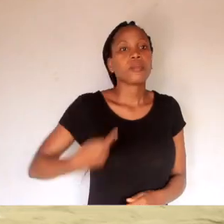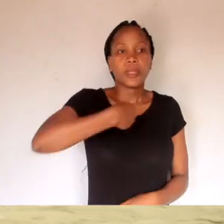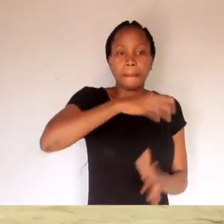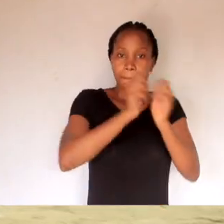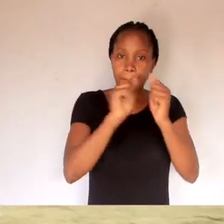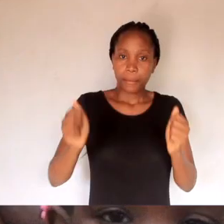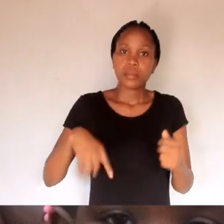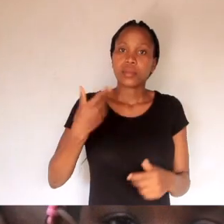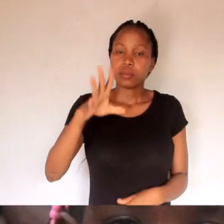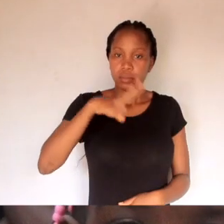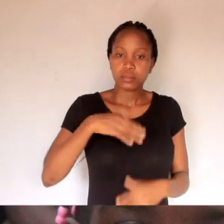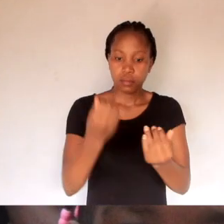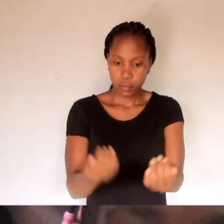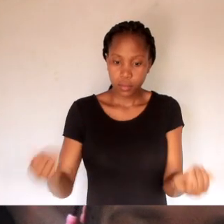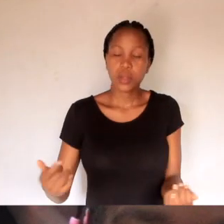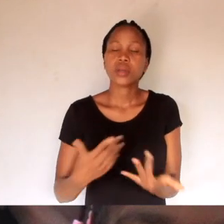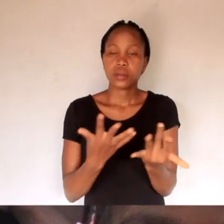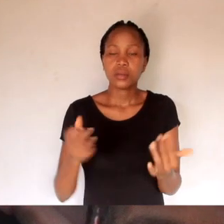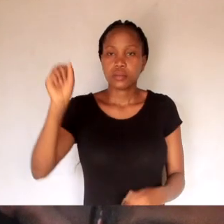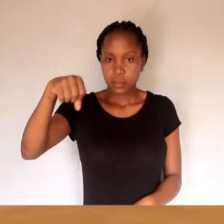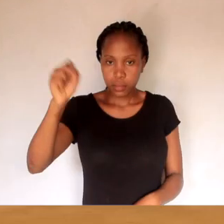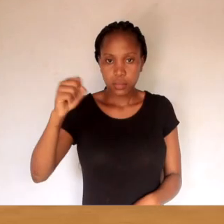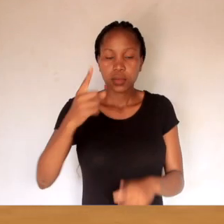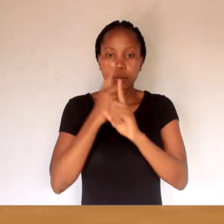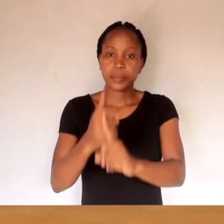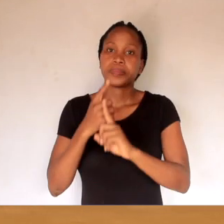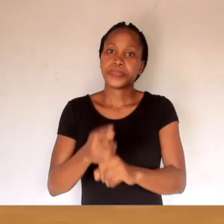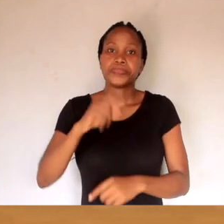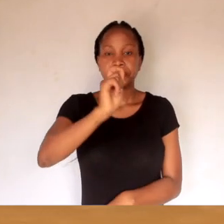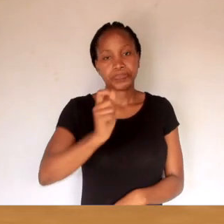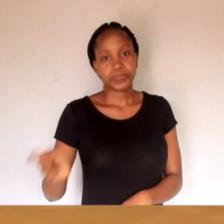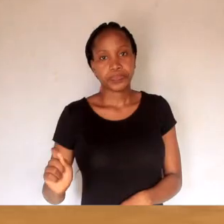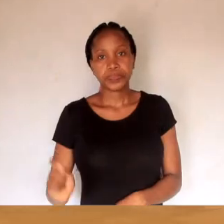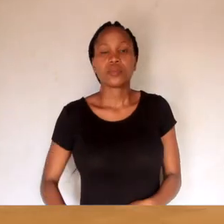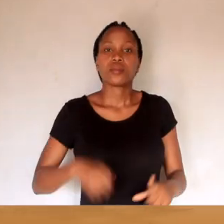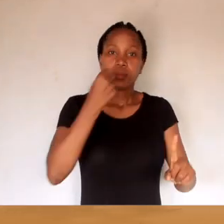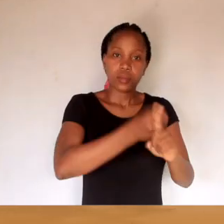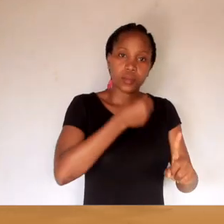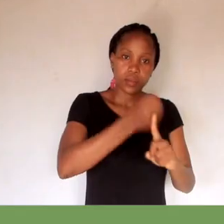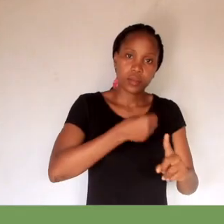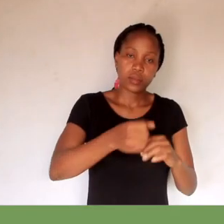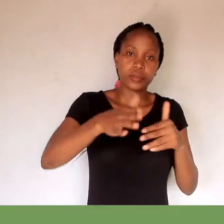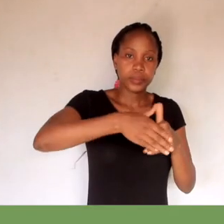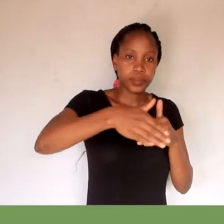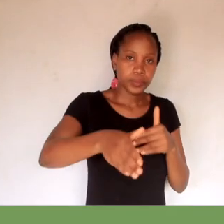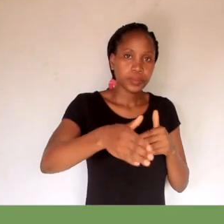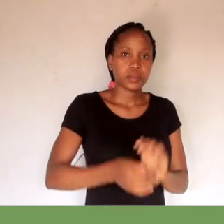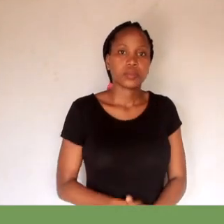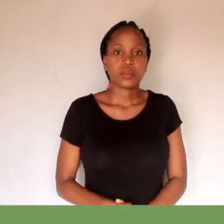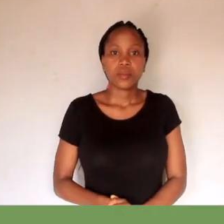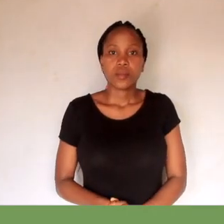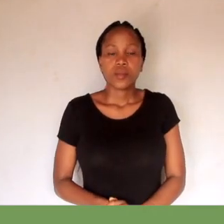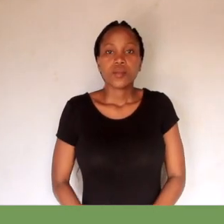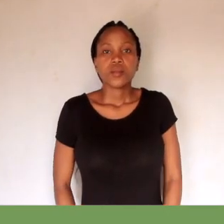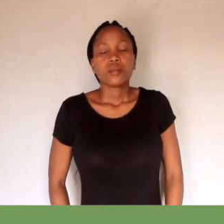muitas crianças que estão, de facto, na escola. Os desafios ainda são enormes. Melhorar as condições de vida